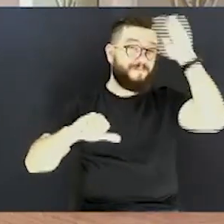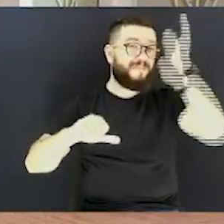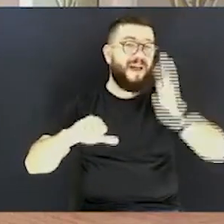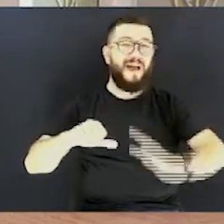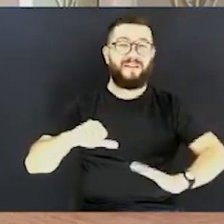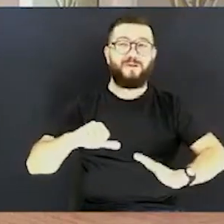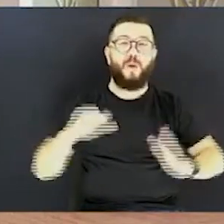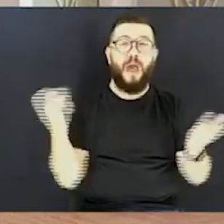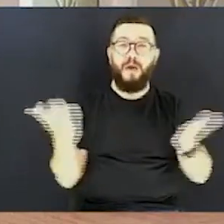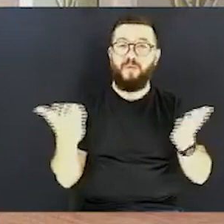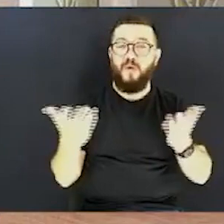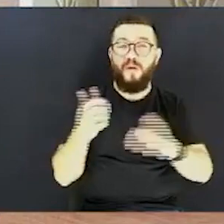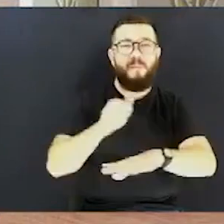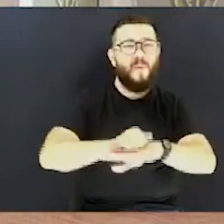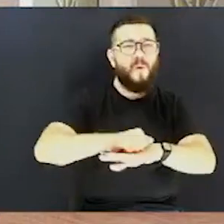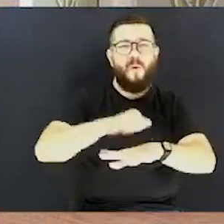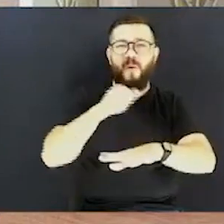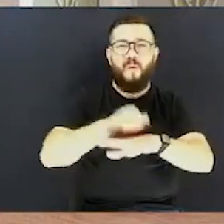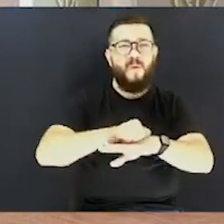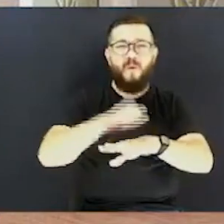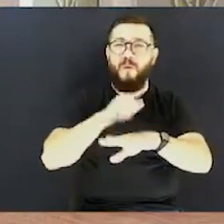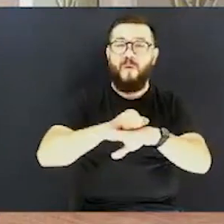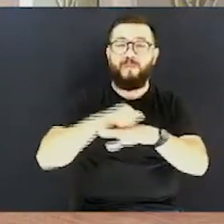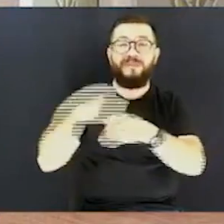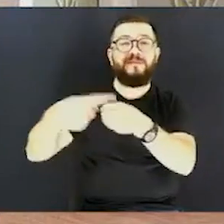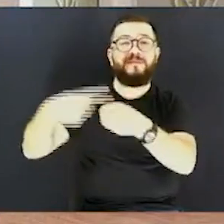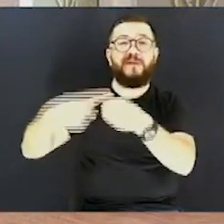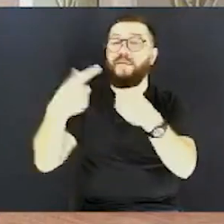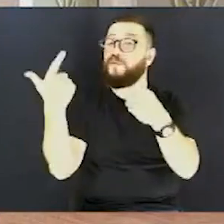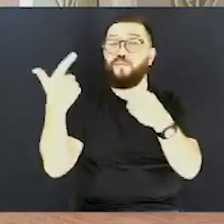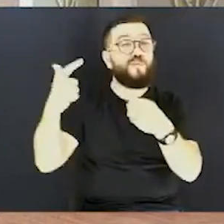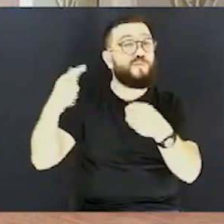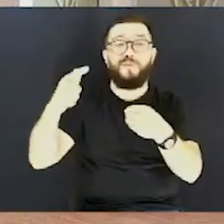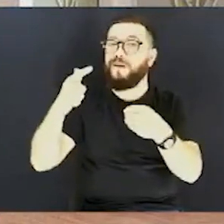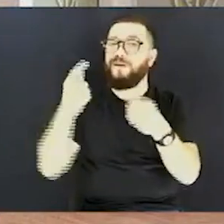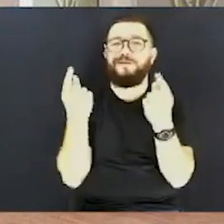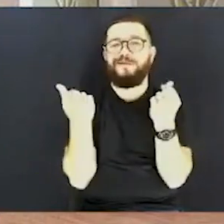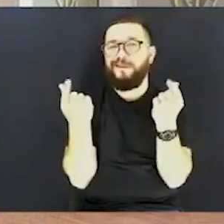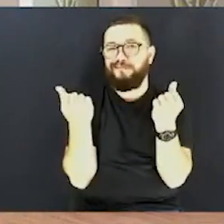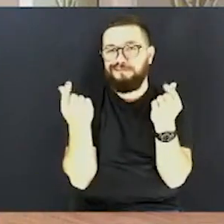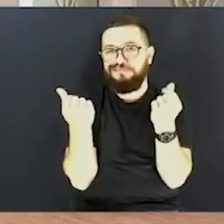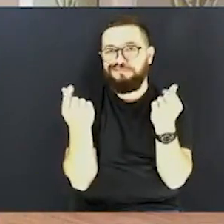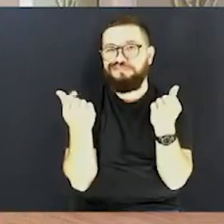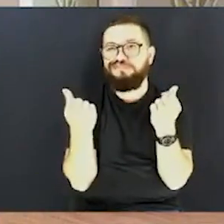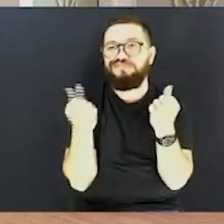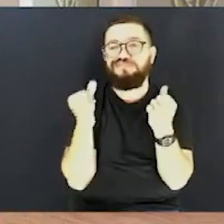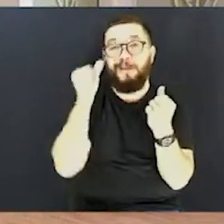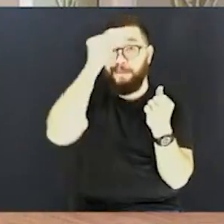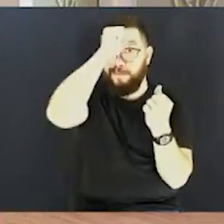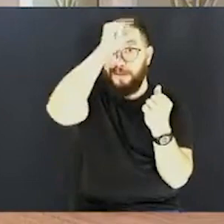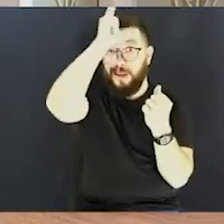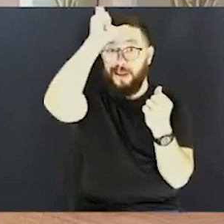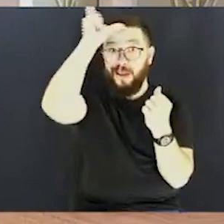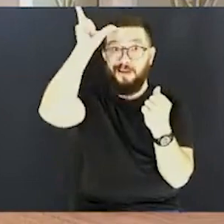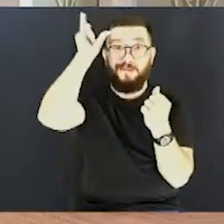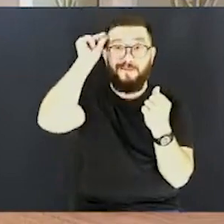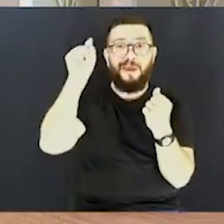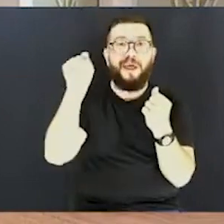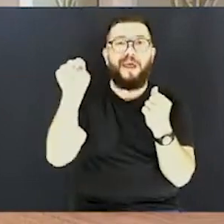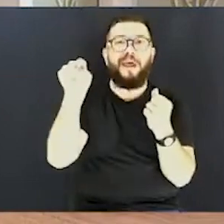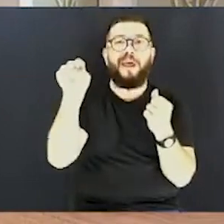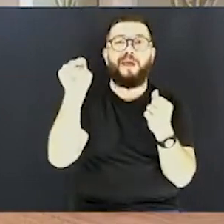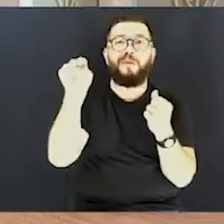empobrecimento, os municípios estão sem recursos. Eu vejo prefeitos que não têm sequer o primeiro